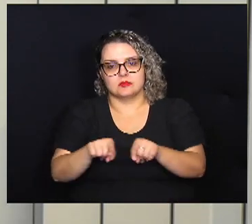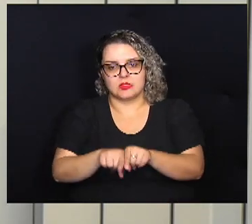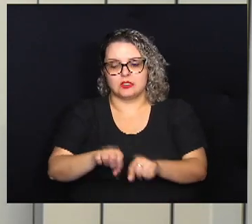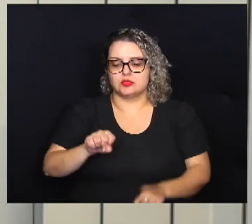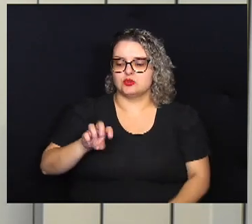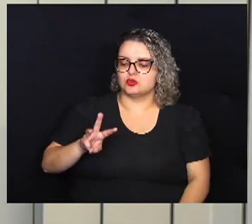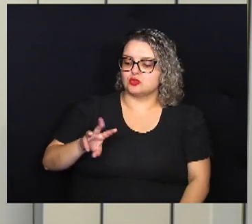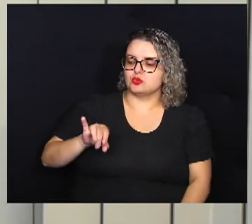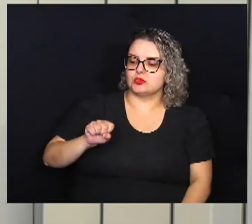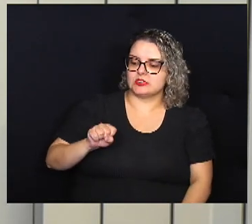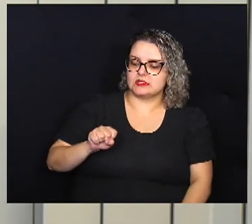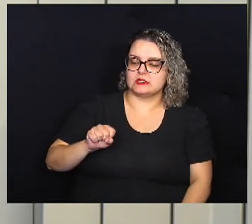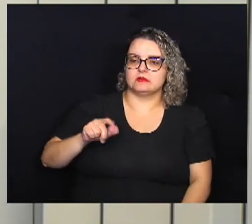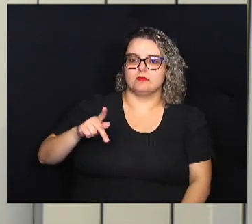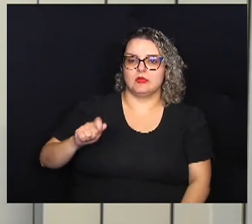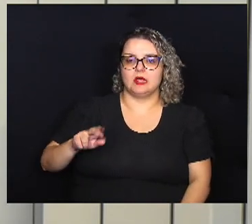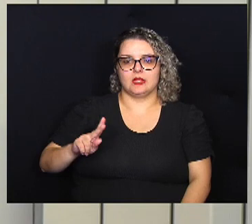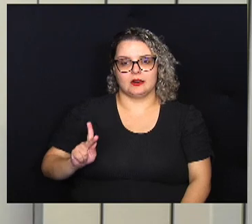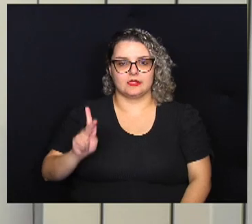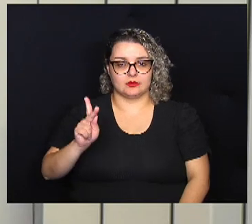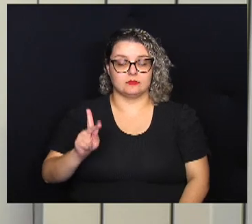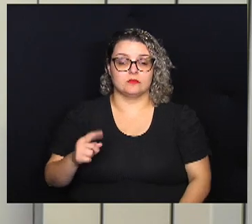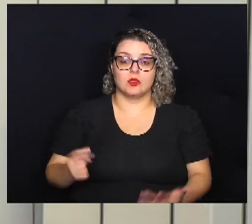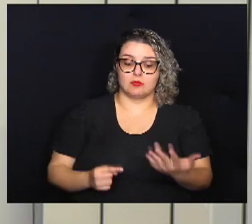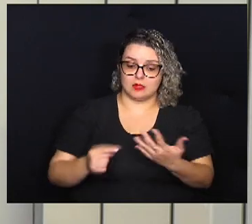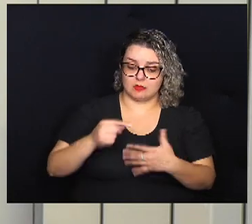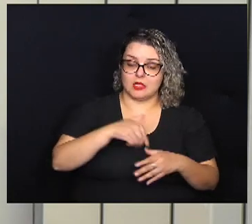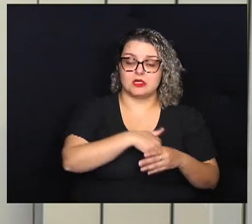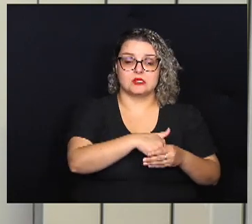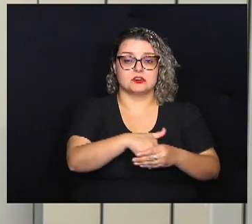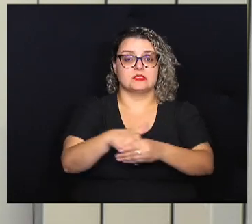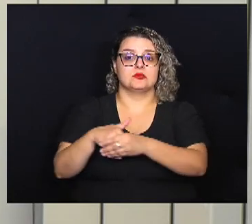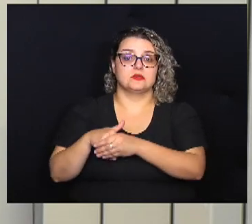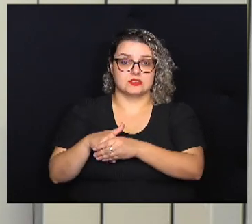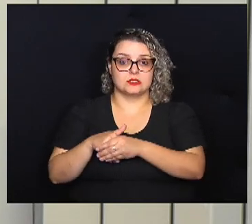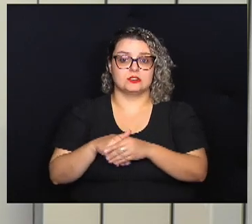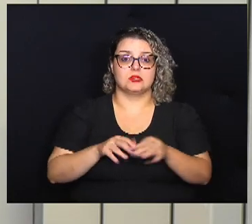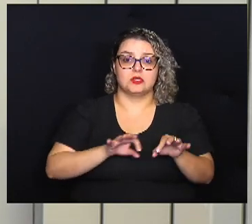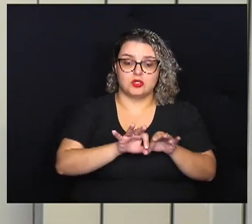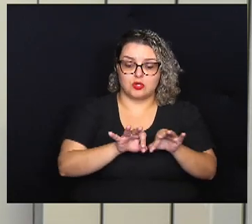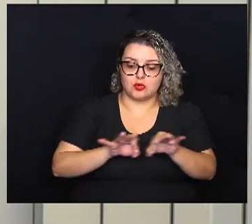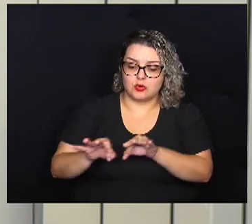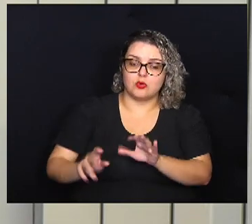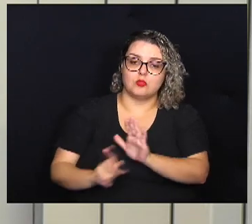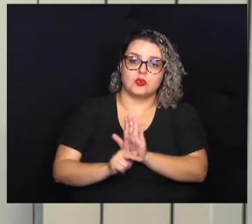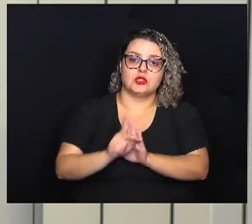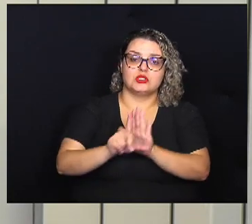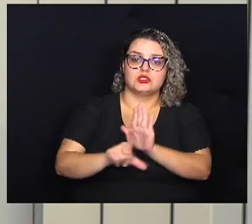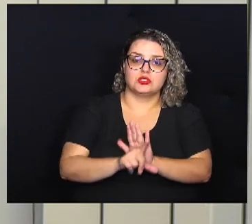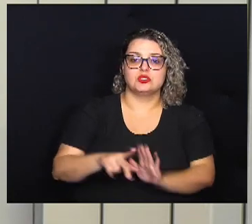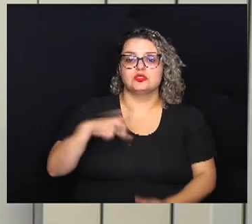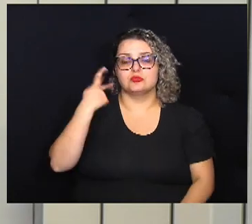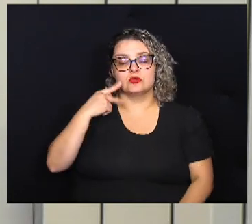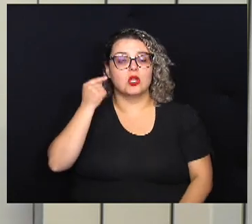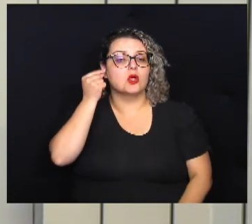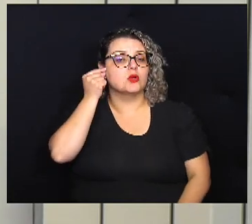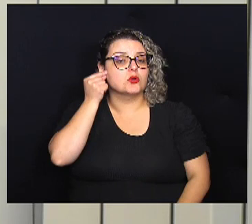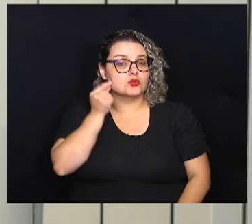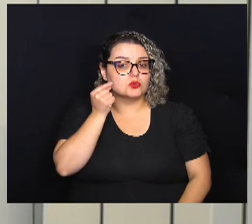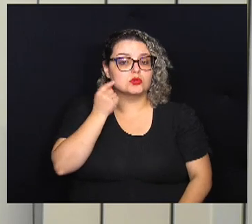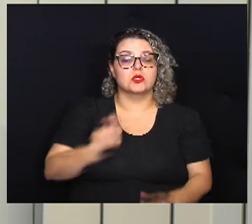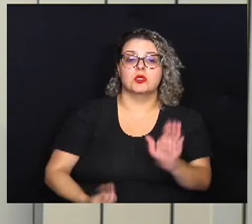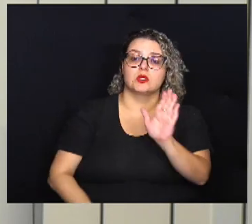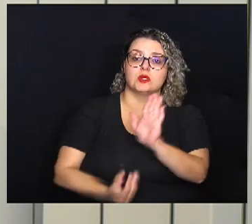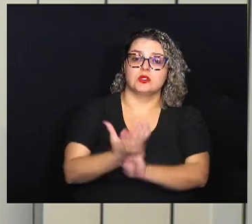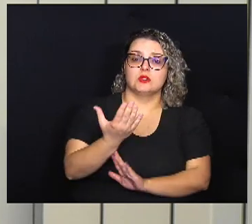Park. Está entre os itens para serem votados um projeto de lei de autoria do vereador Marcelo Silva, que cria